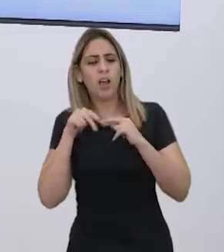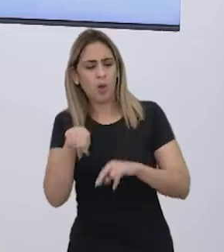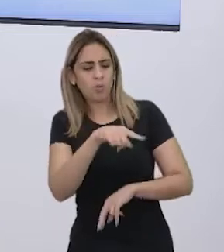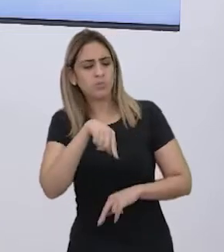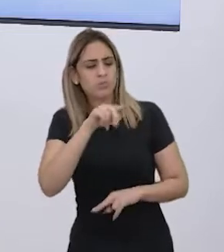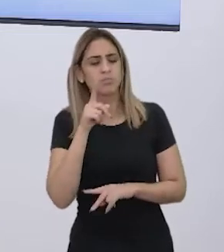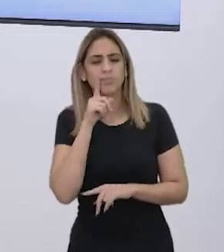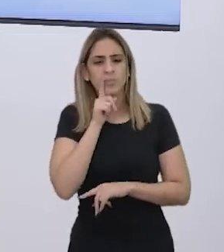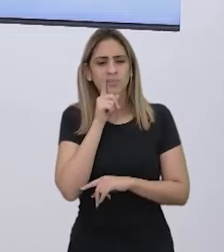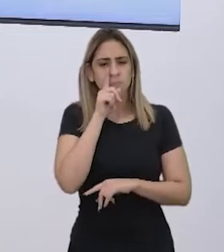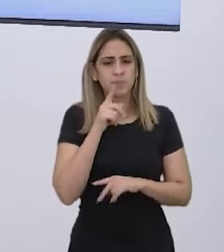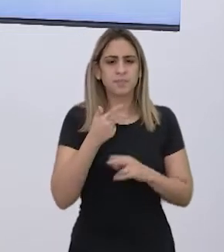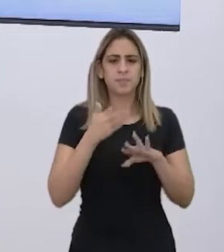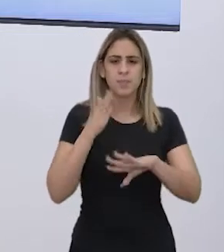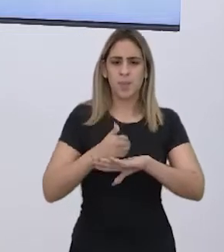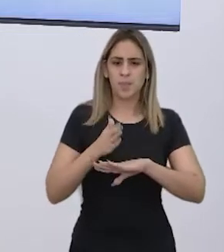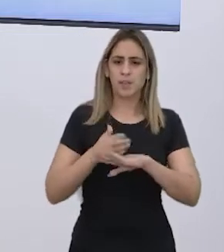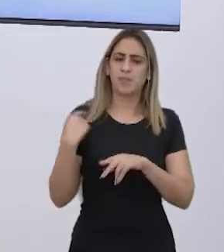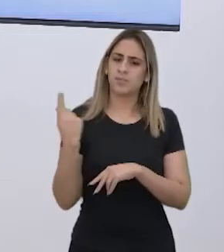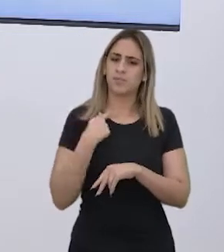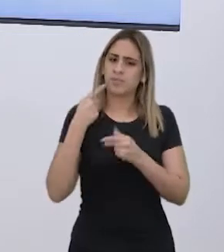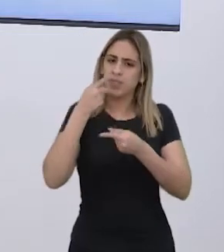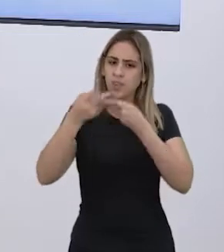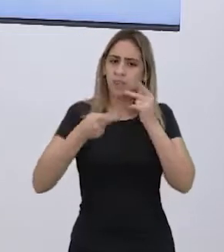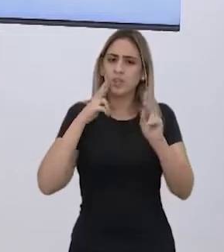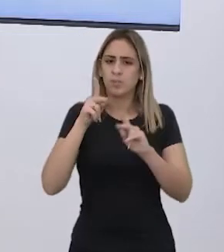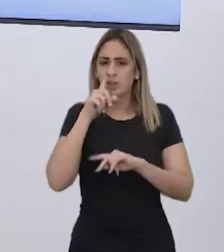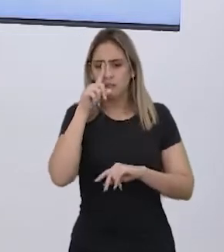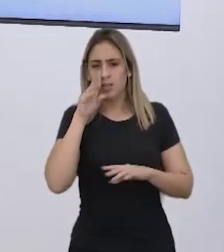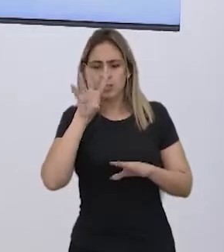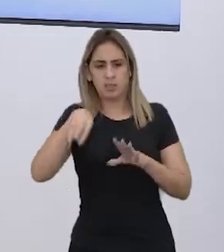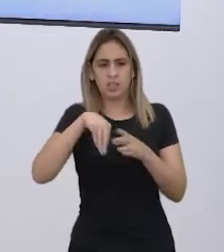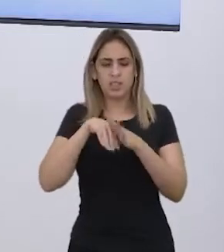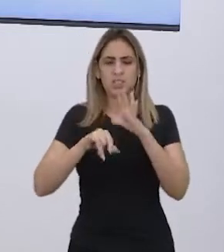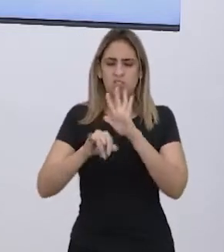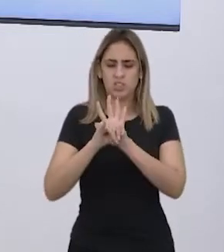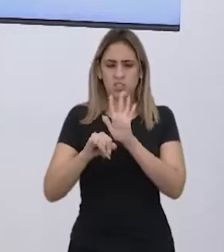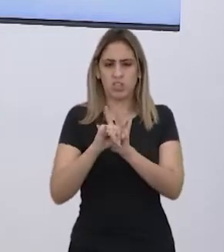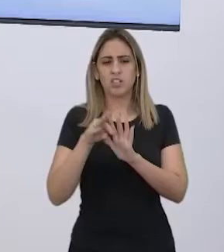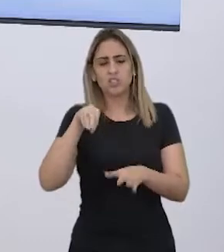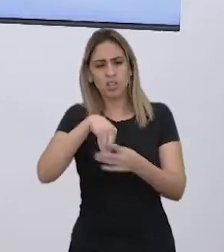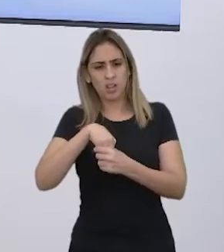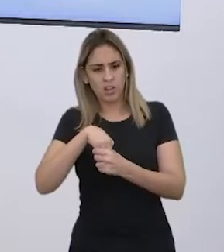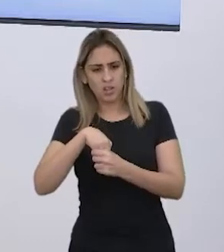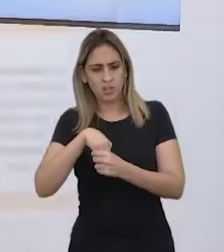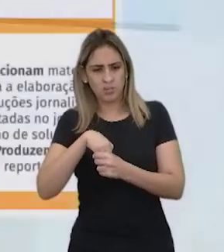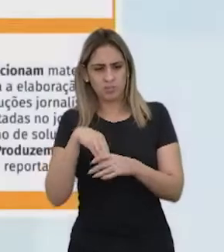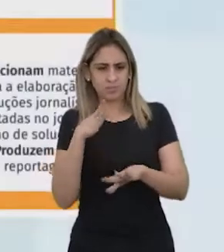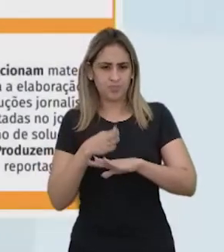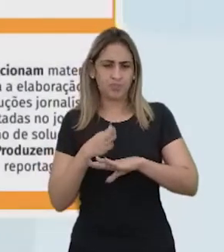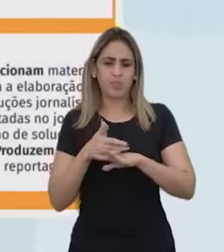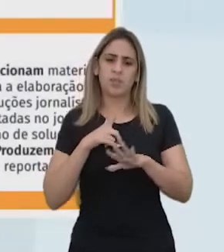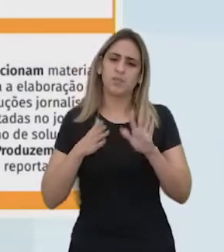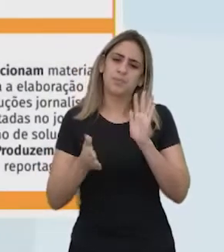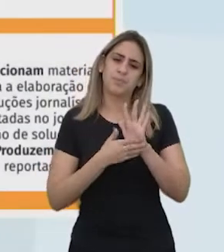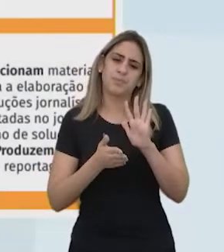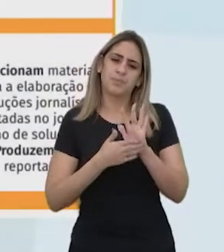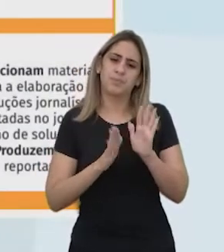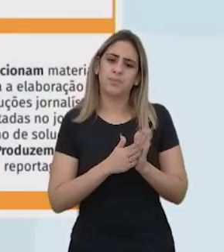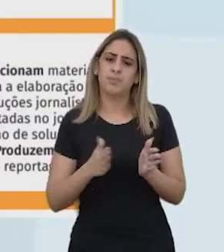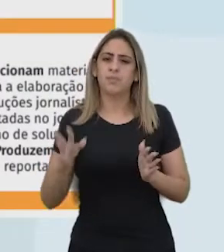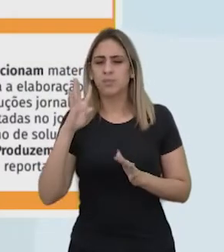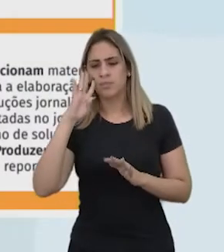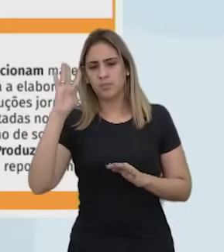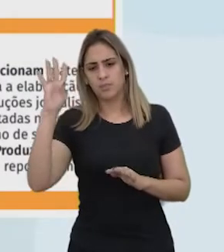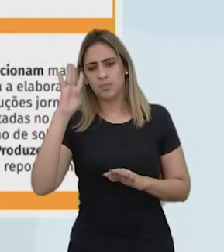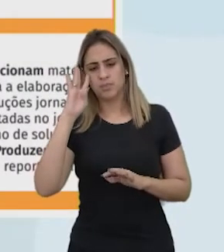da razão na contemporaneidade, e a gente falou sobre as crises de identidade na contemporaneidade, e propõe intervenção a partir de